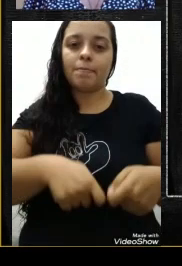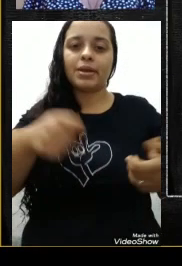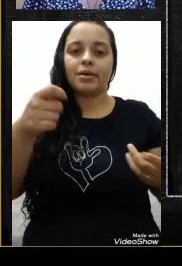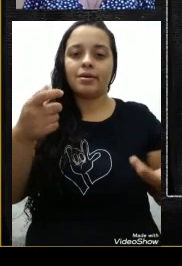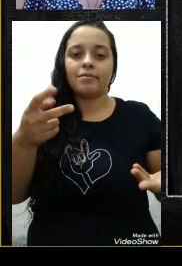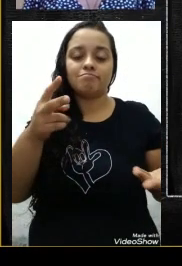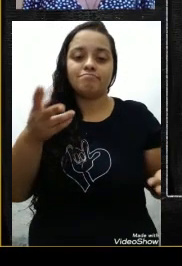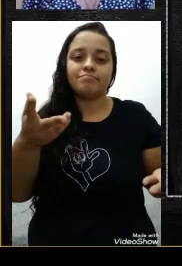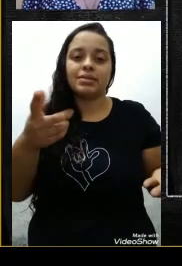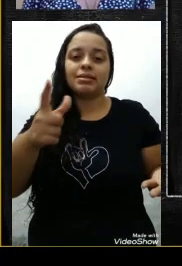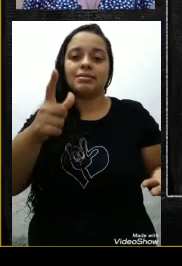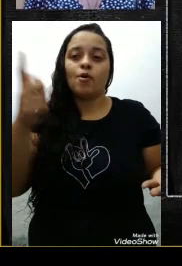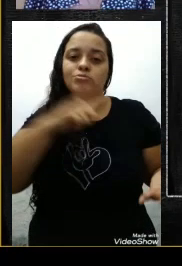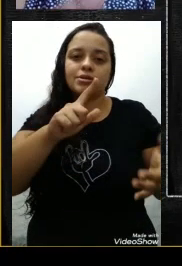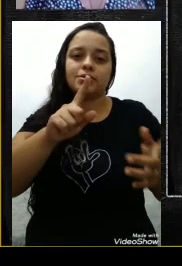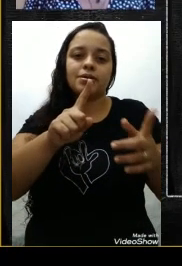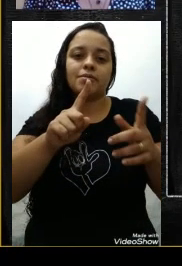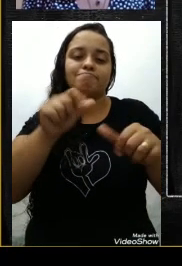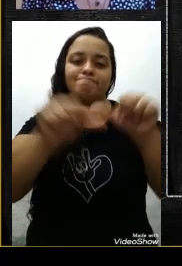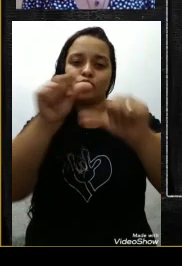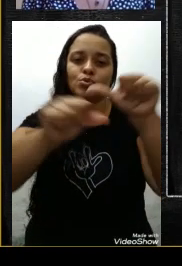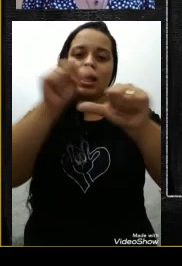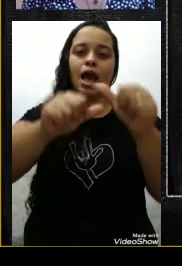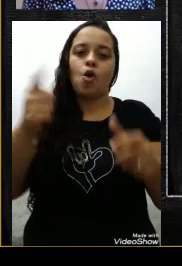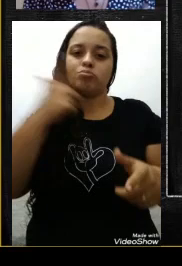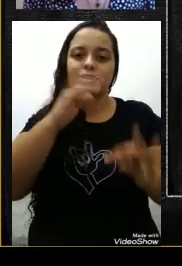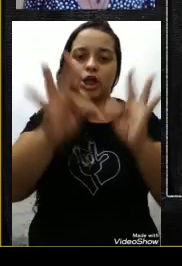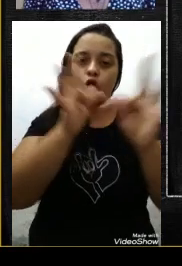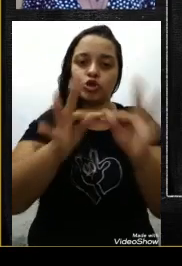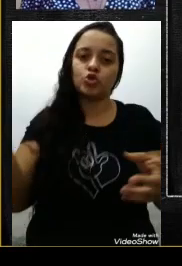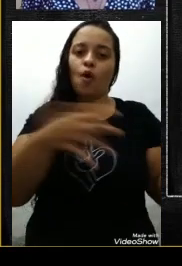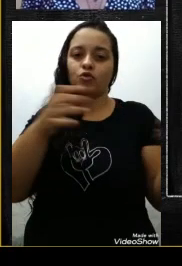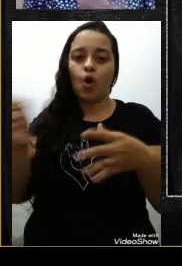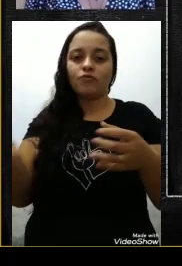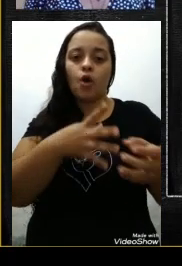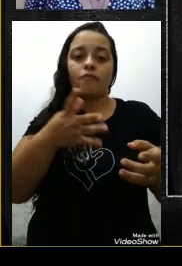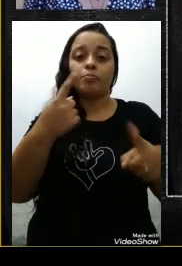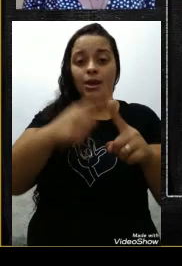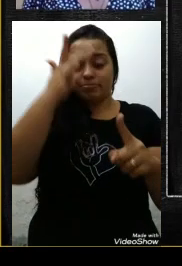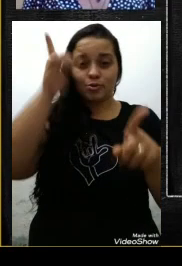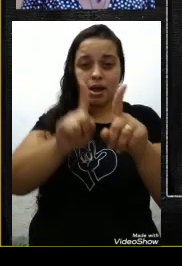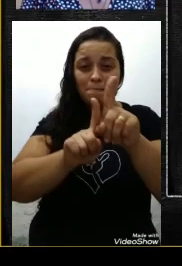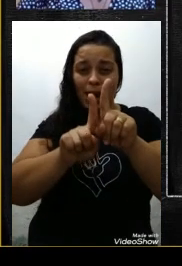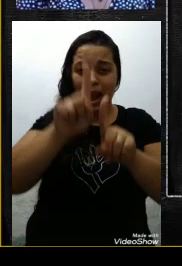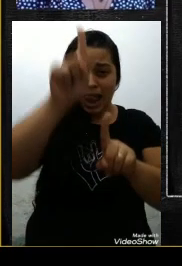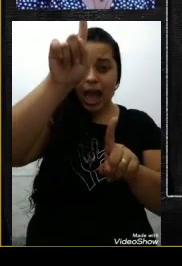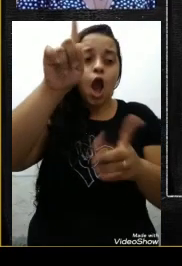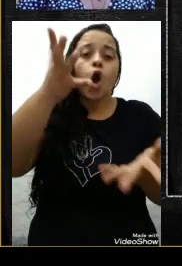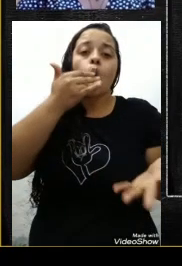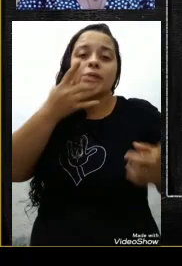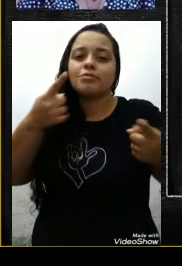haver mais avanço tecnológico suficiente para acompanhar o crescimento